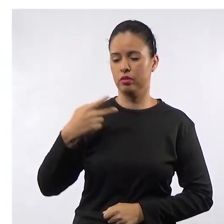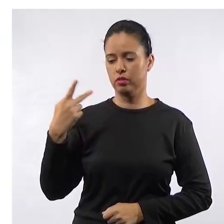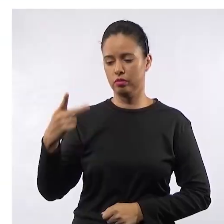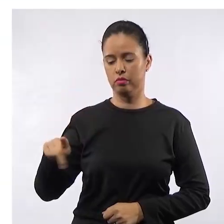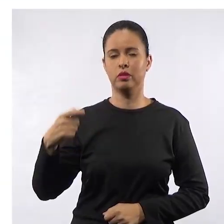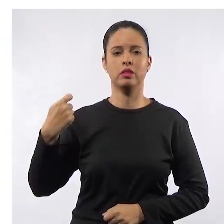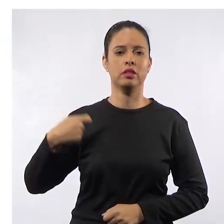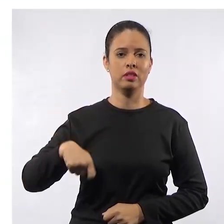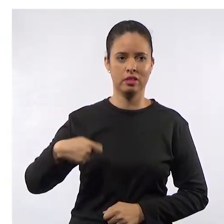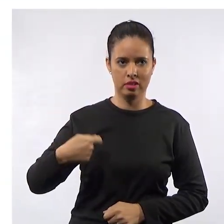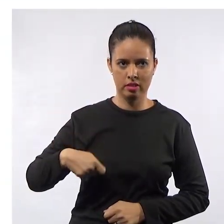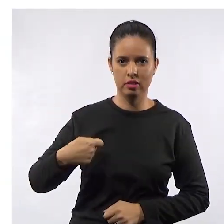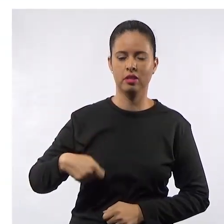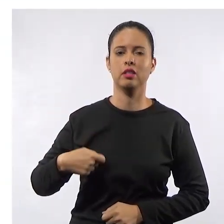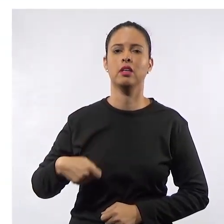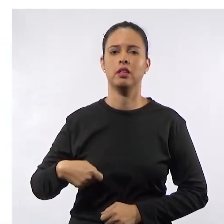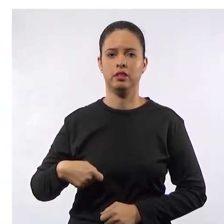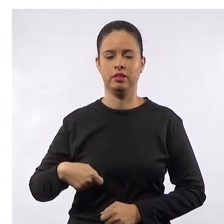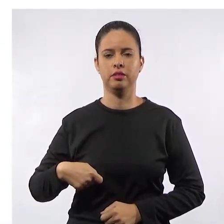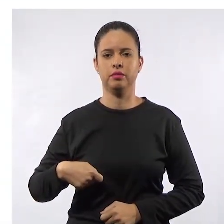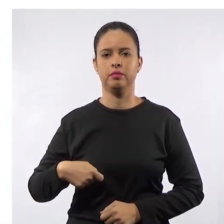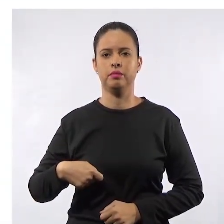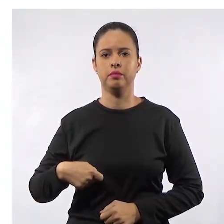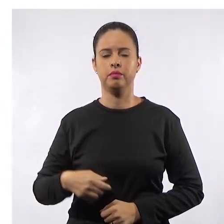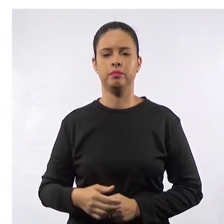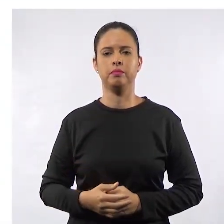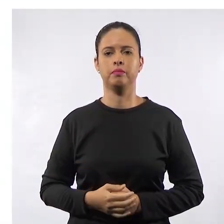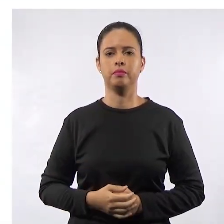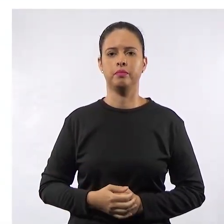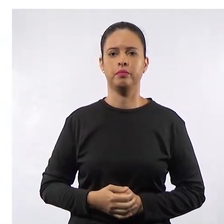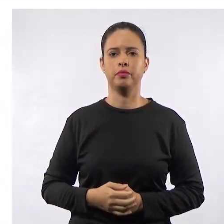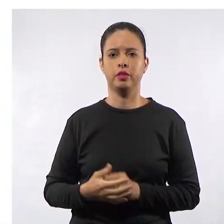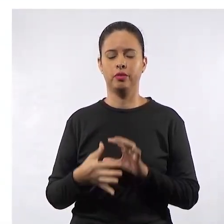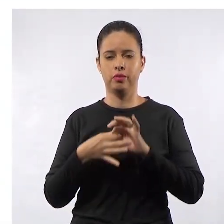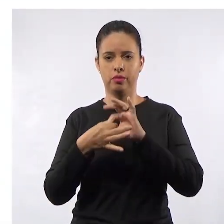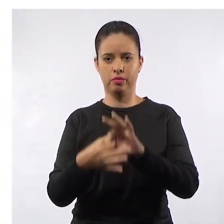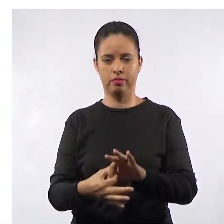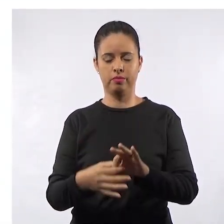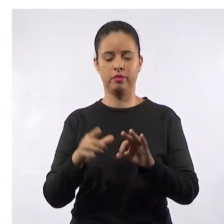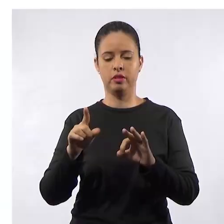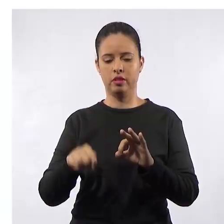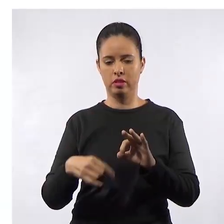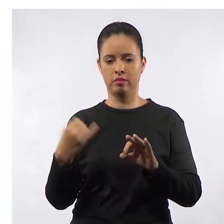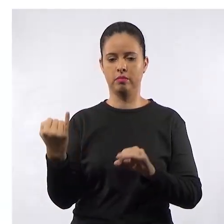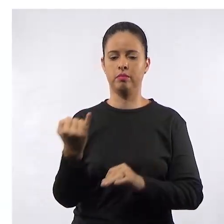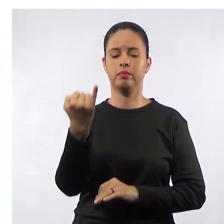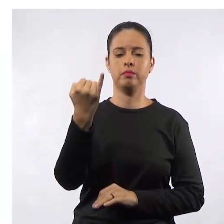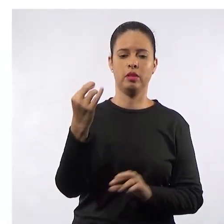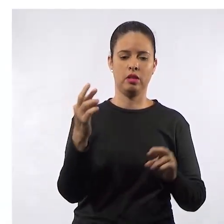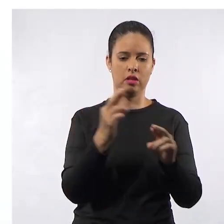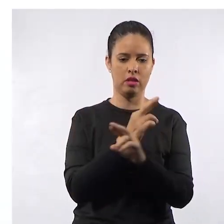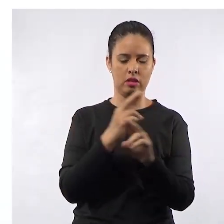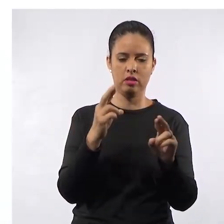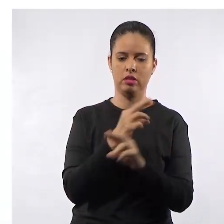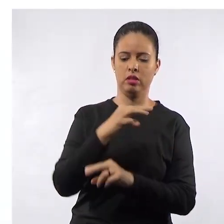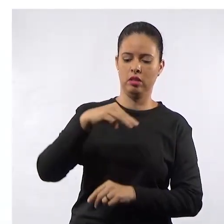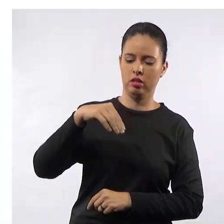sua fragilidade no caso concreto, tá? Tal contexto é muito recorrente às relações